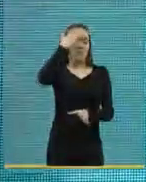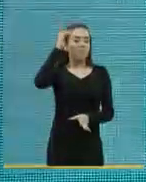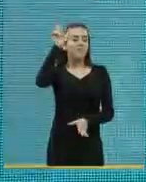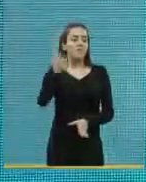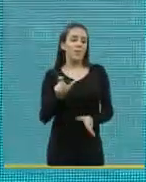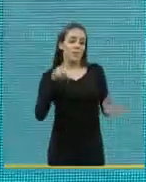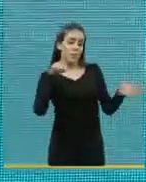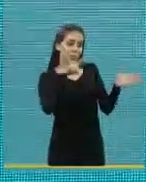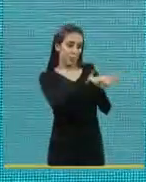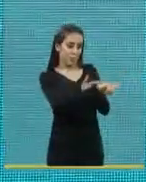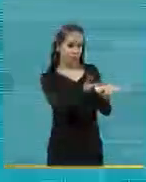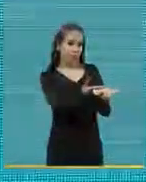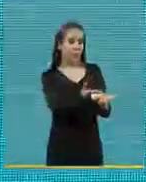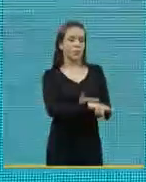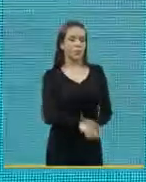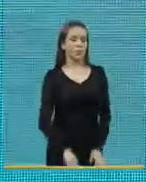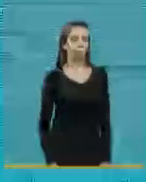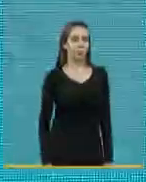pergunta